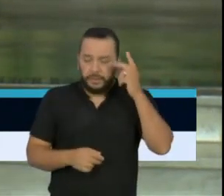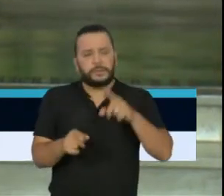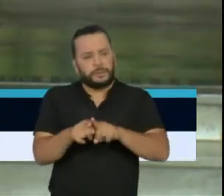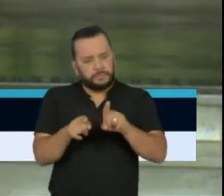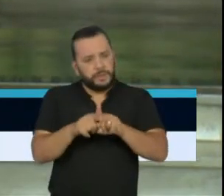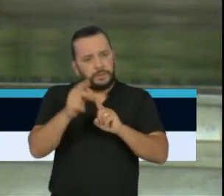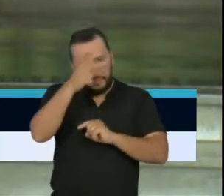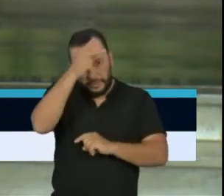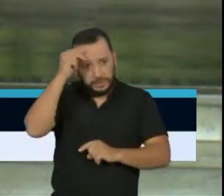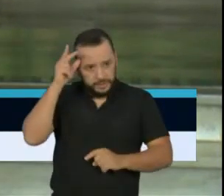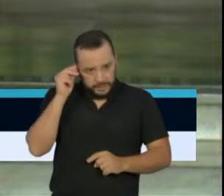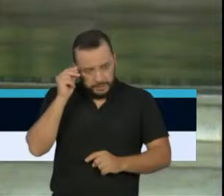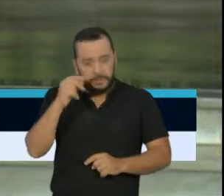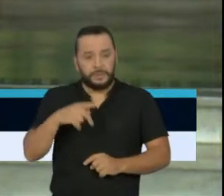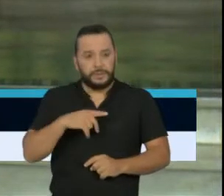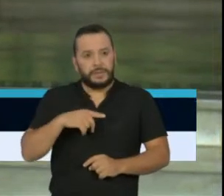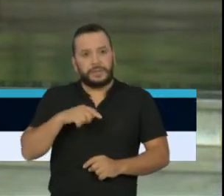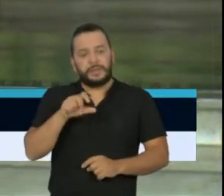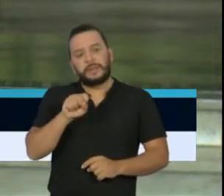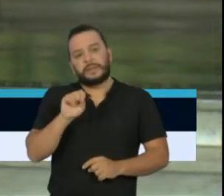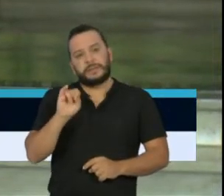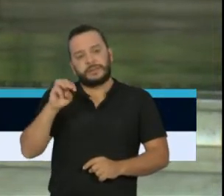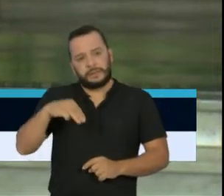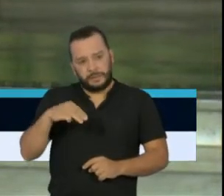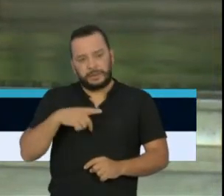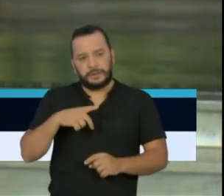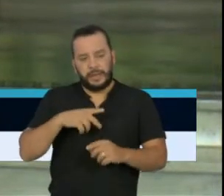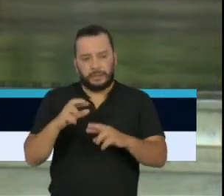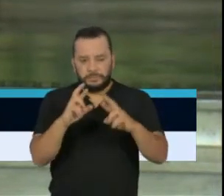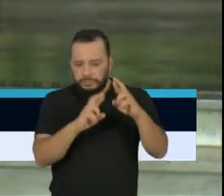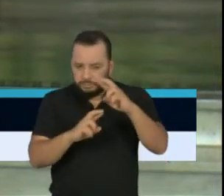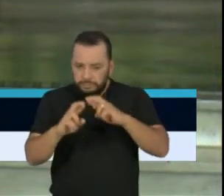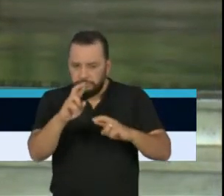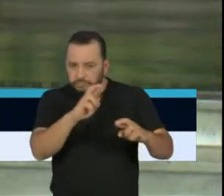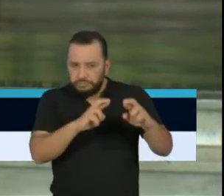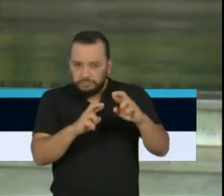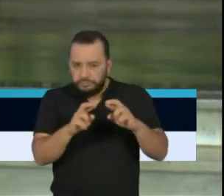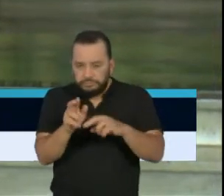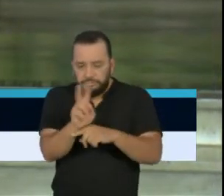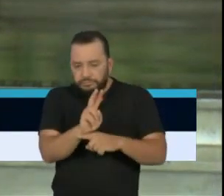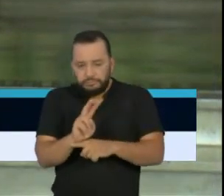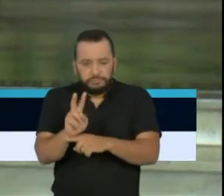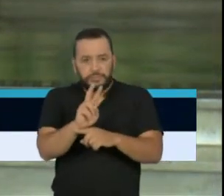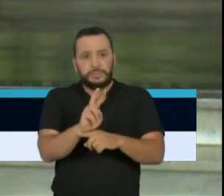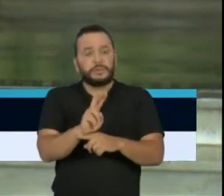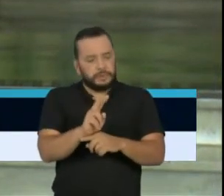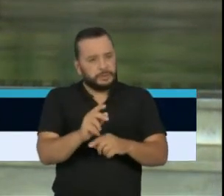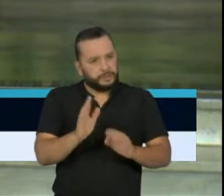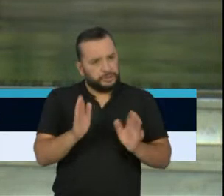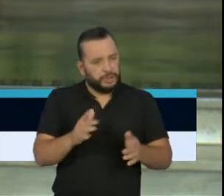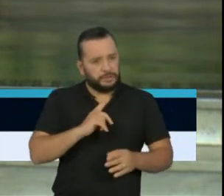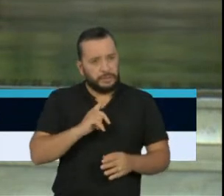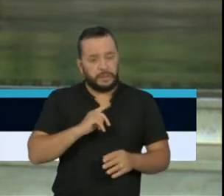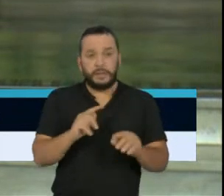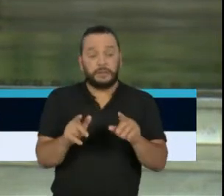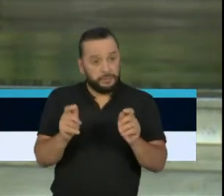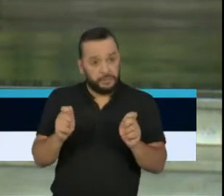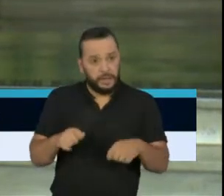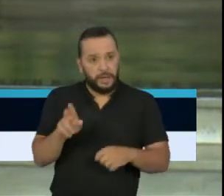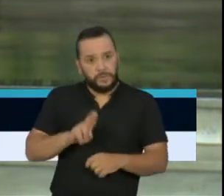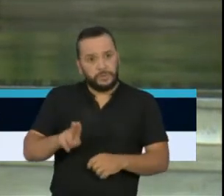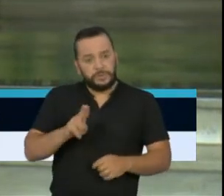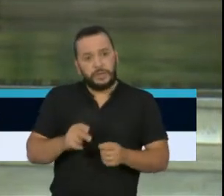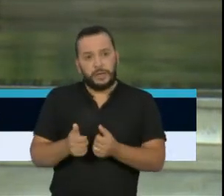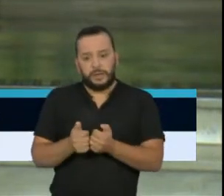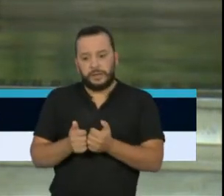se além do CIMI, que é o Sistema de Monitoramento Inteligente, os drones que a polícia do Estado de São Paulo possui e a polícia municipal